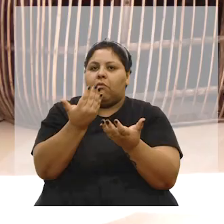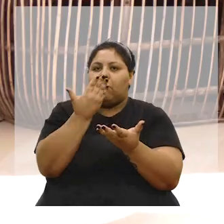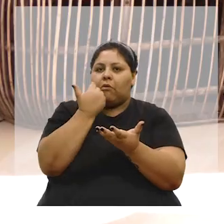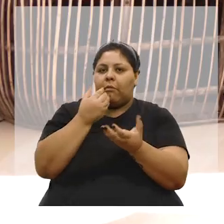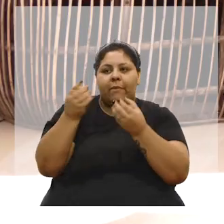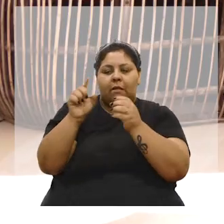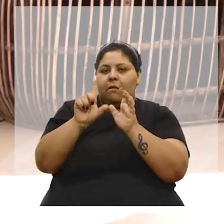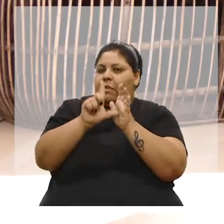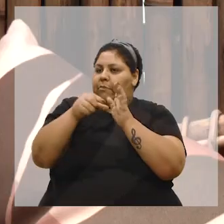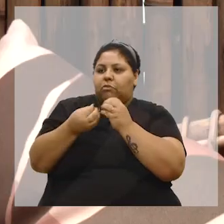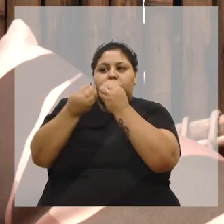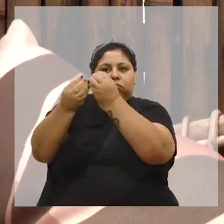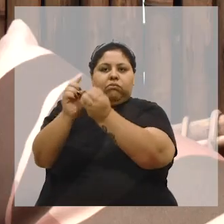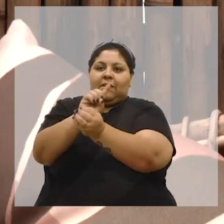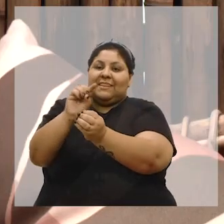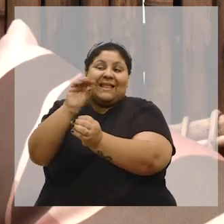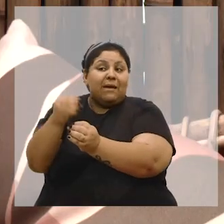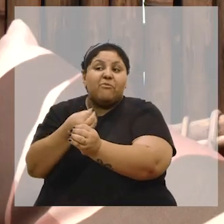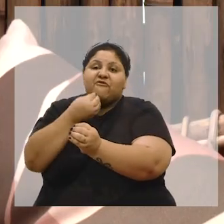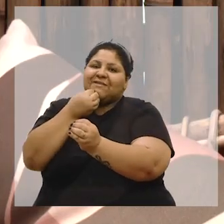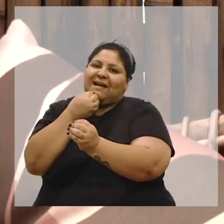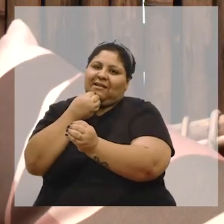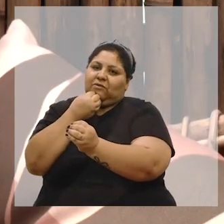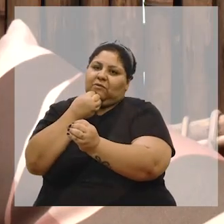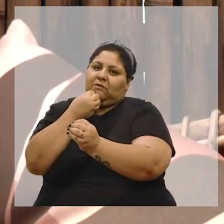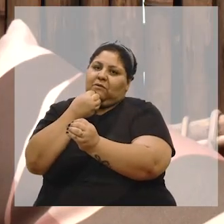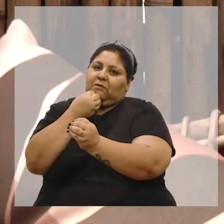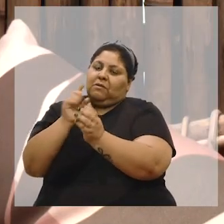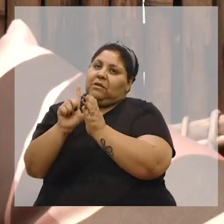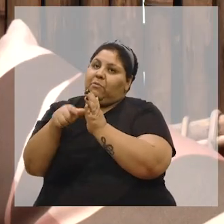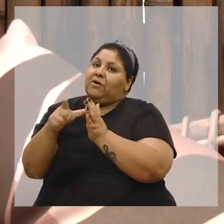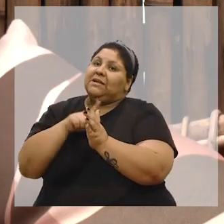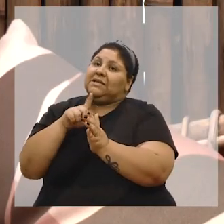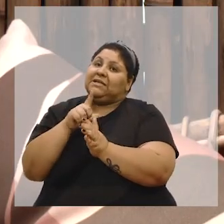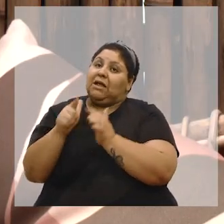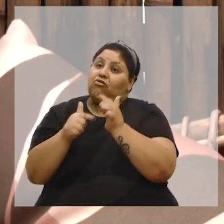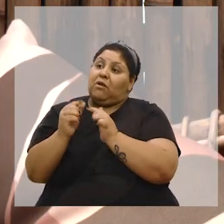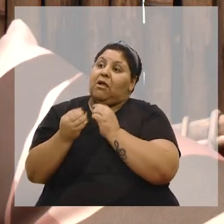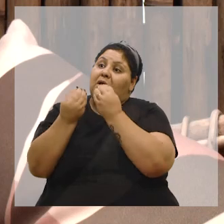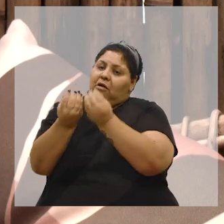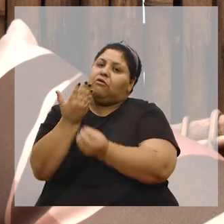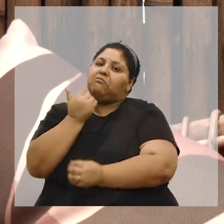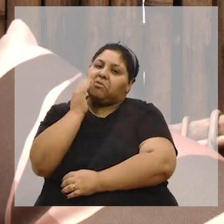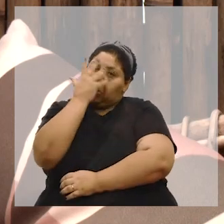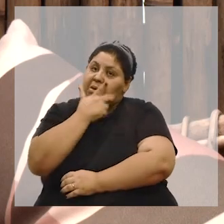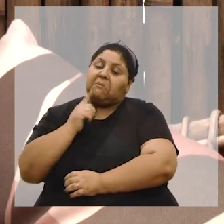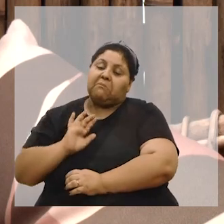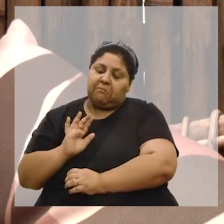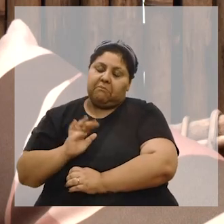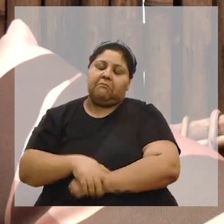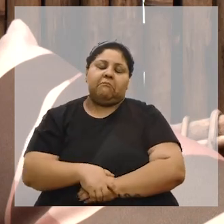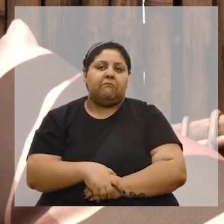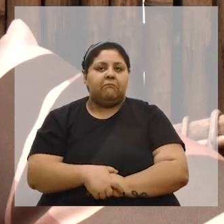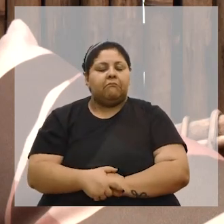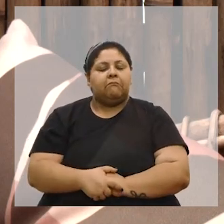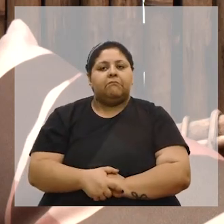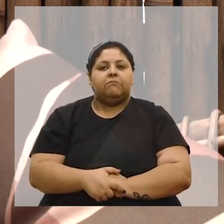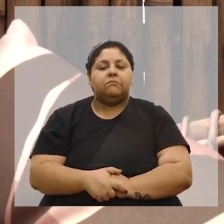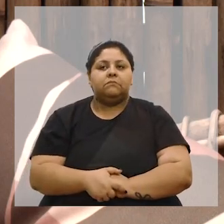uma porçãozinha, ele é doado, nada é aproveitado. Então, eles têm um trabalho de doação de alimentos bem bonito,